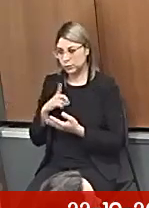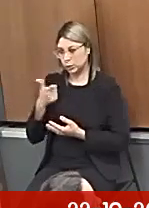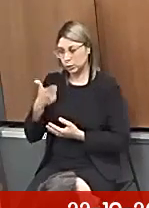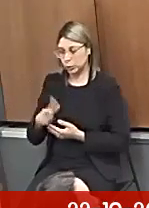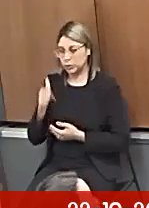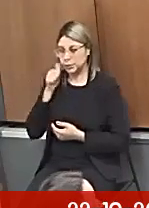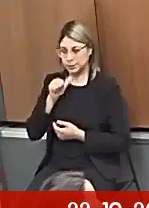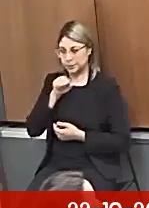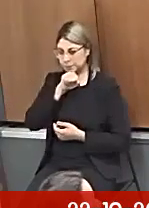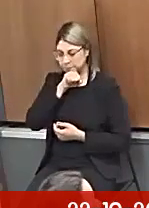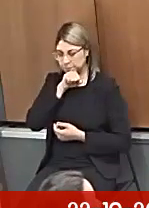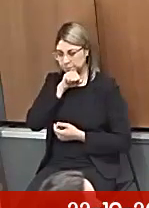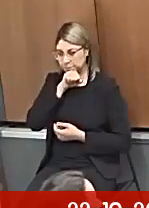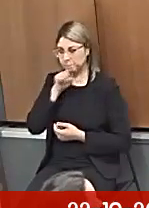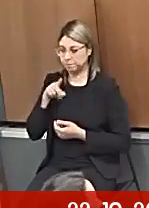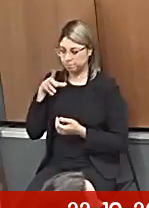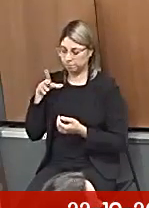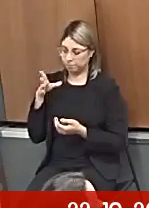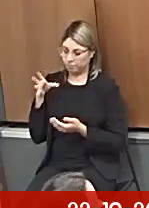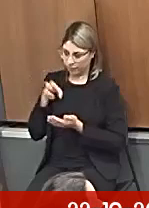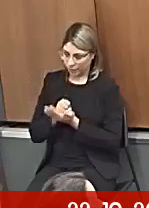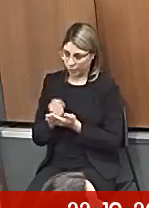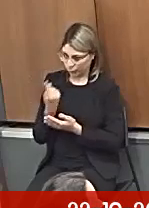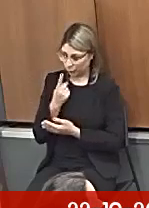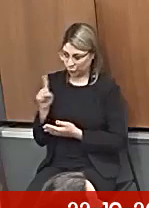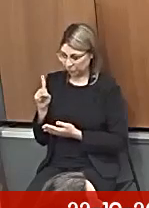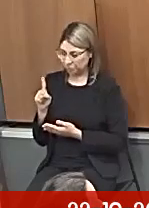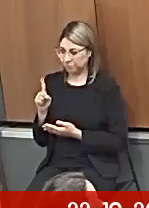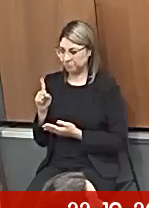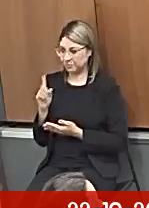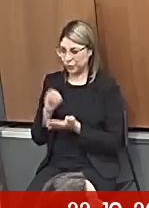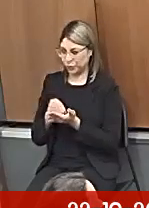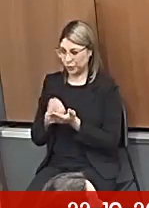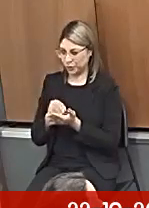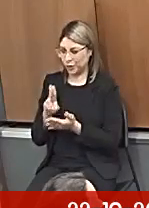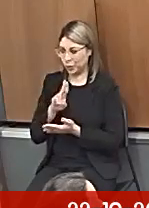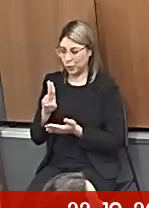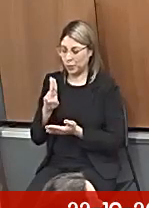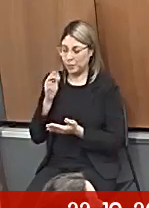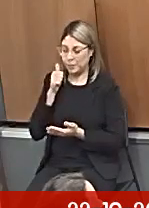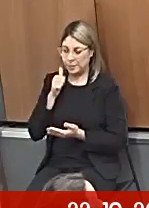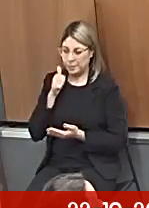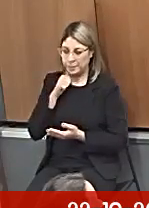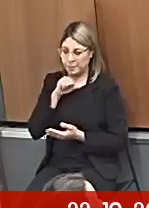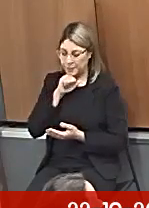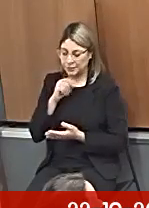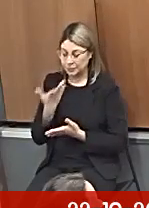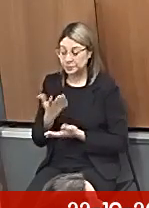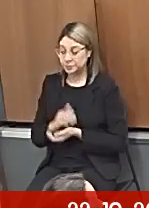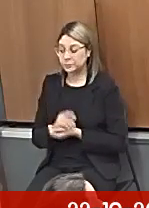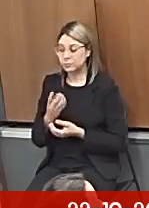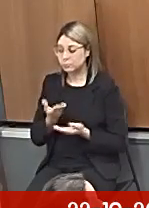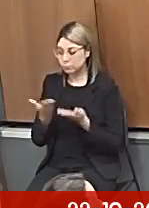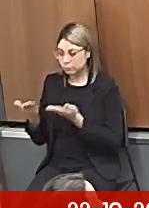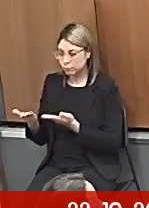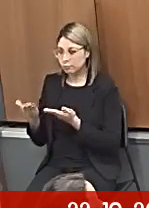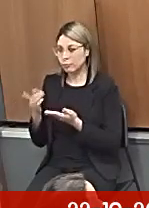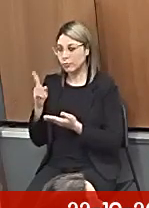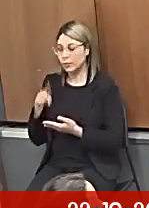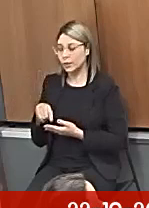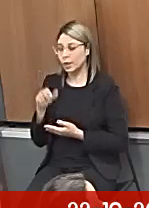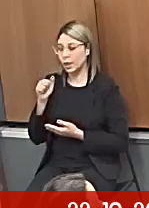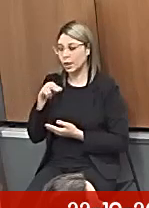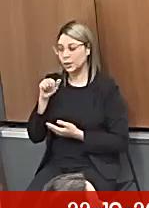uma mãe, foi cadastrado aqui por último e não estava constando como mãe. Então, eu vou passar aqui para a Joana Silva